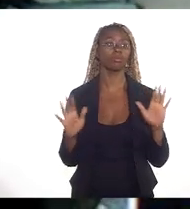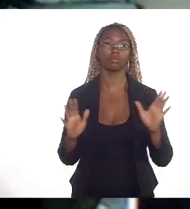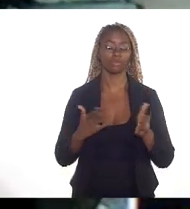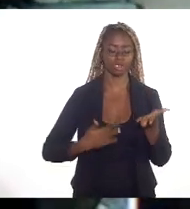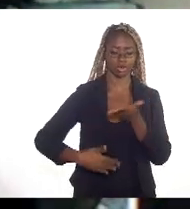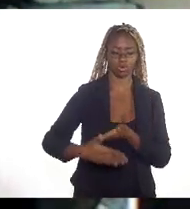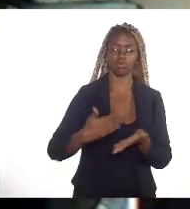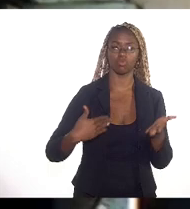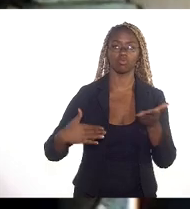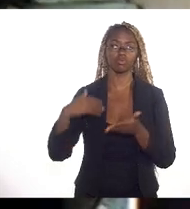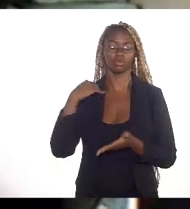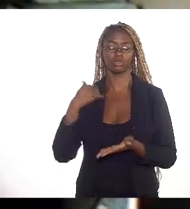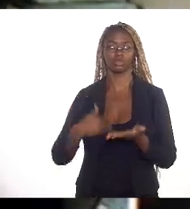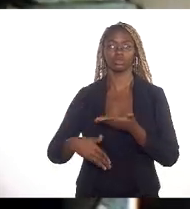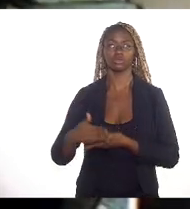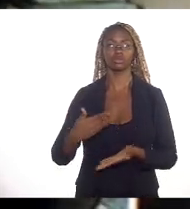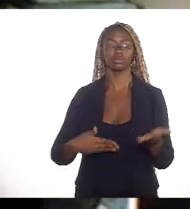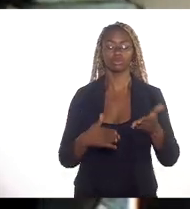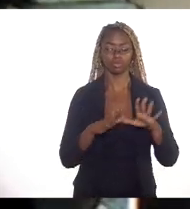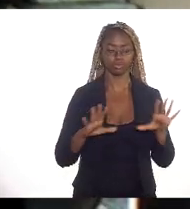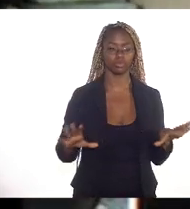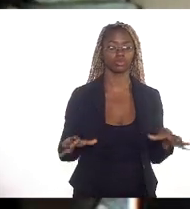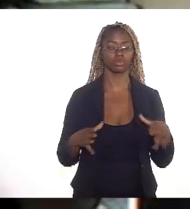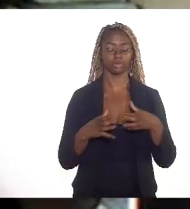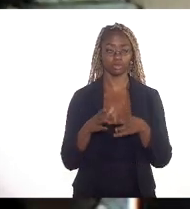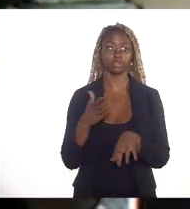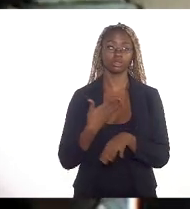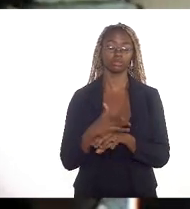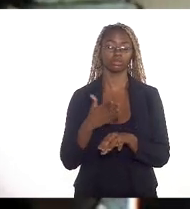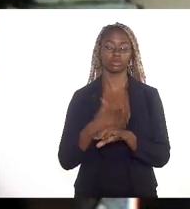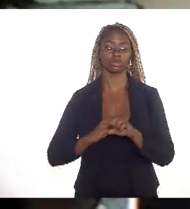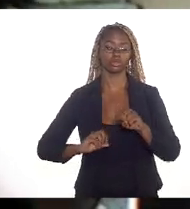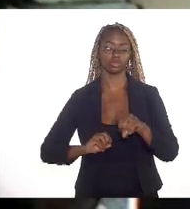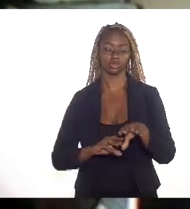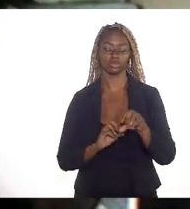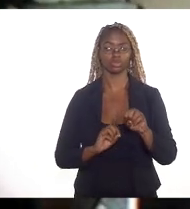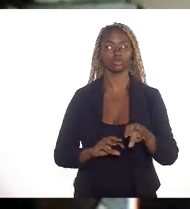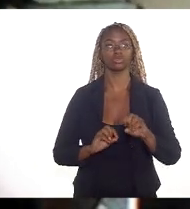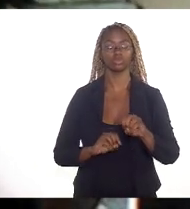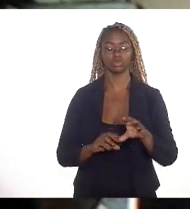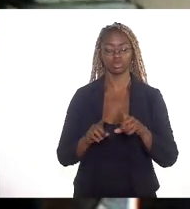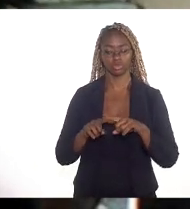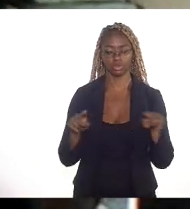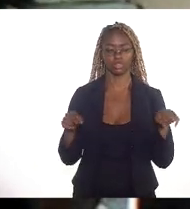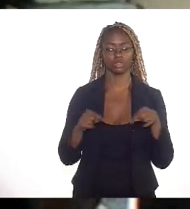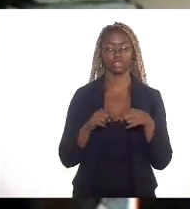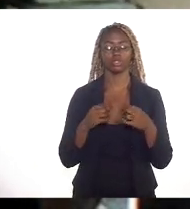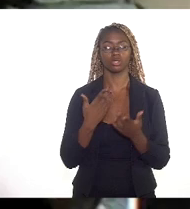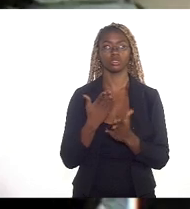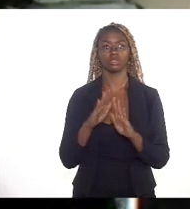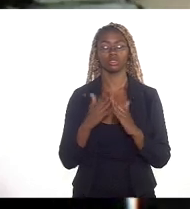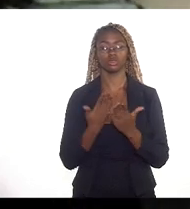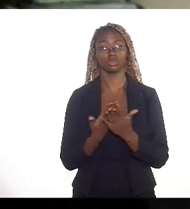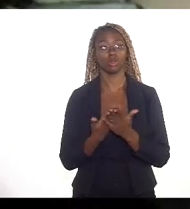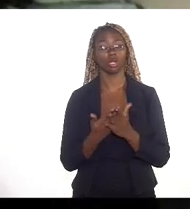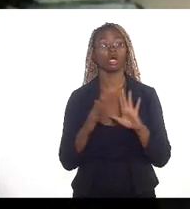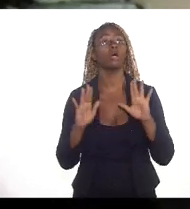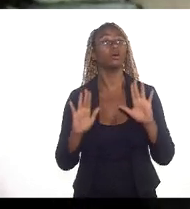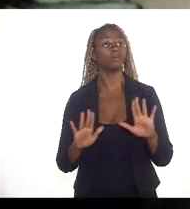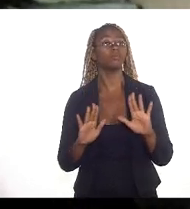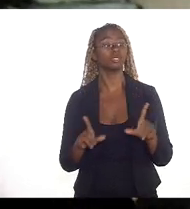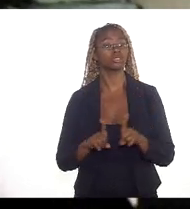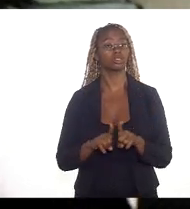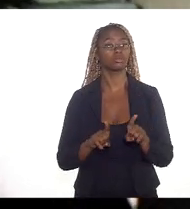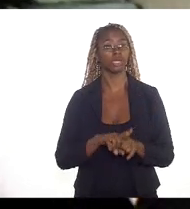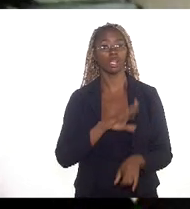convívio coletivo, como é, né, a prática educacional nos ambientes escolares. Por outro lado, nós temos na